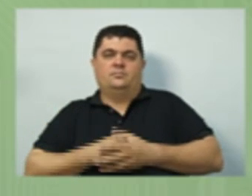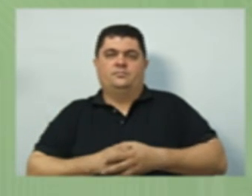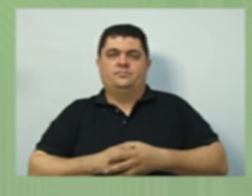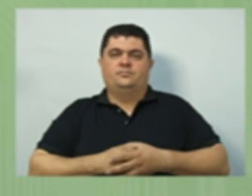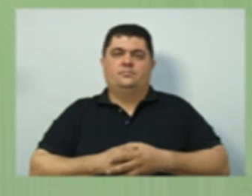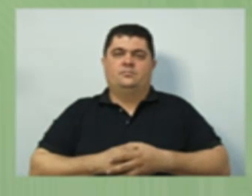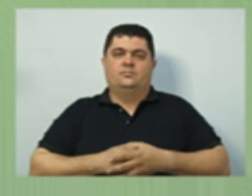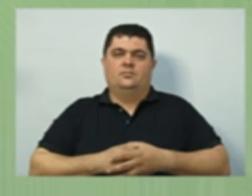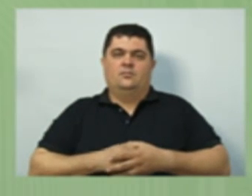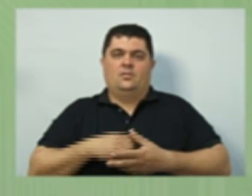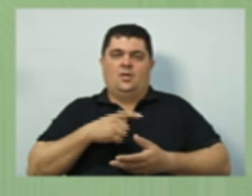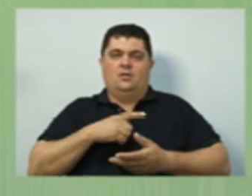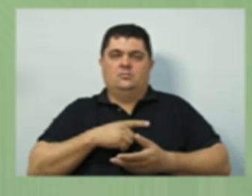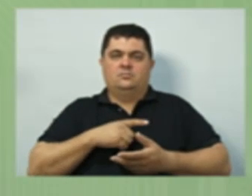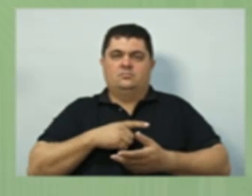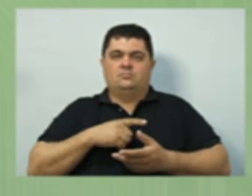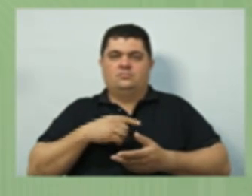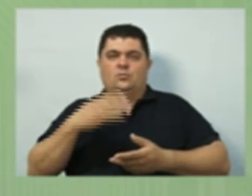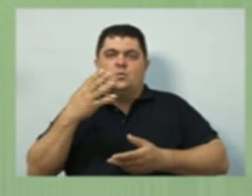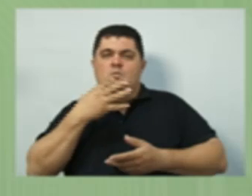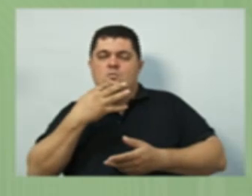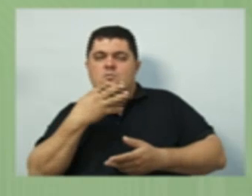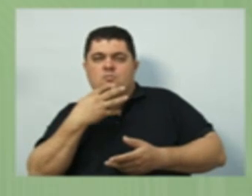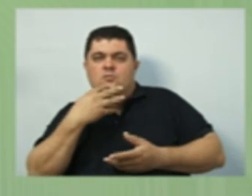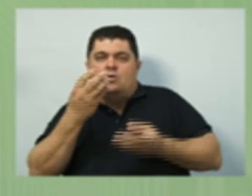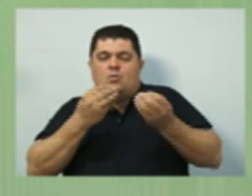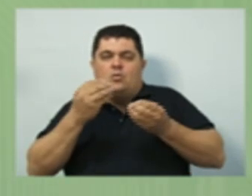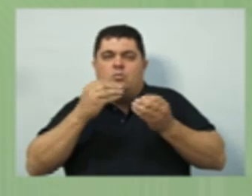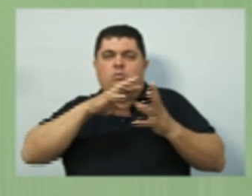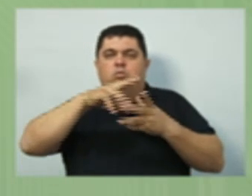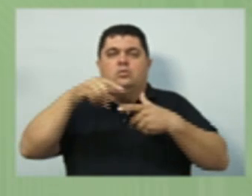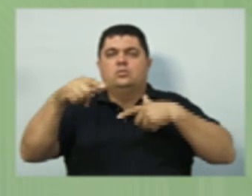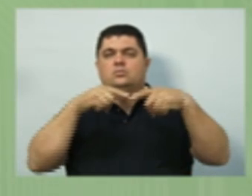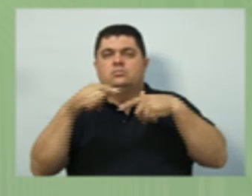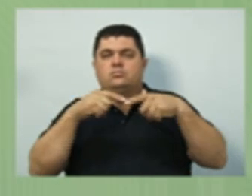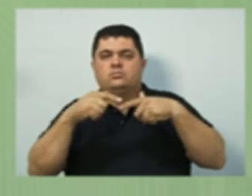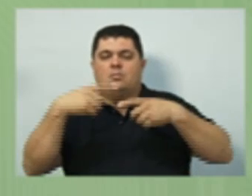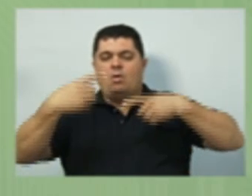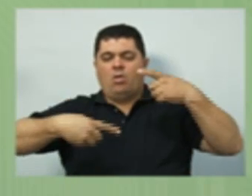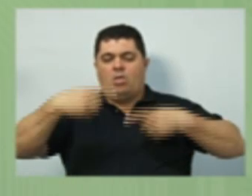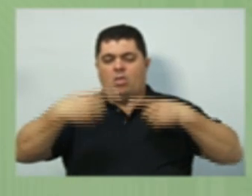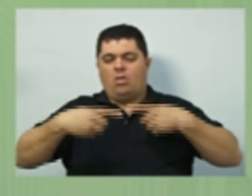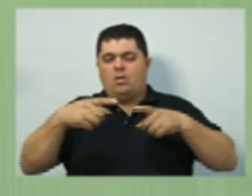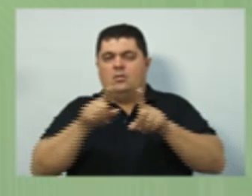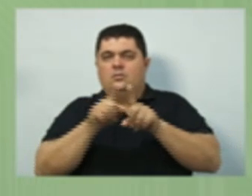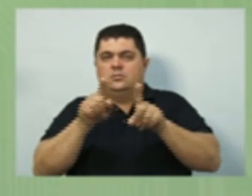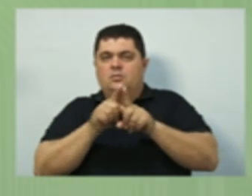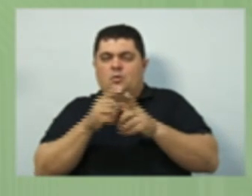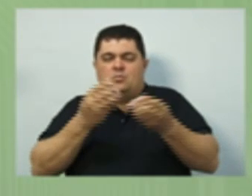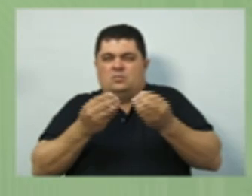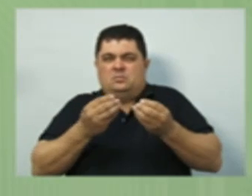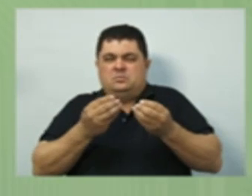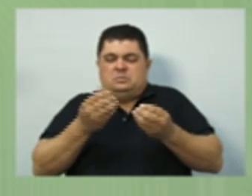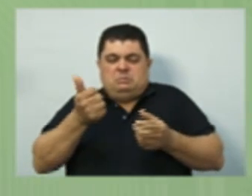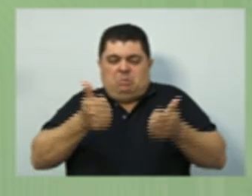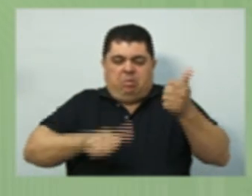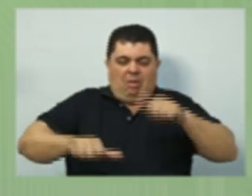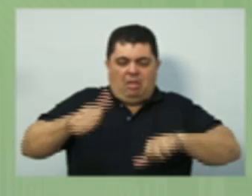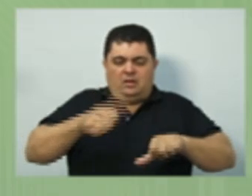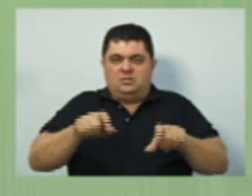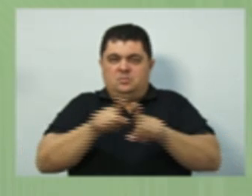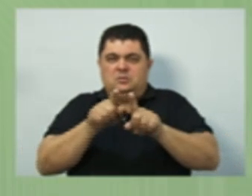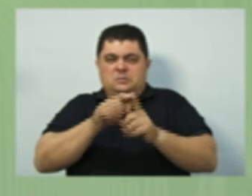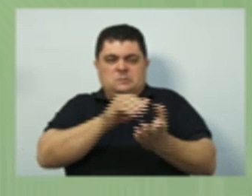Tomar parte dos debates atuais sobre o mundo do trabalho, em especial sobre a precarização e o